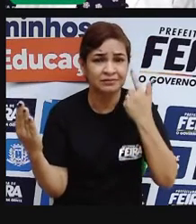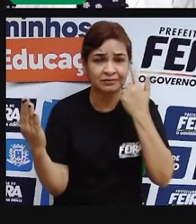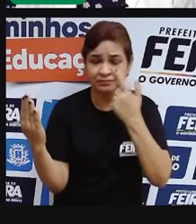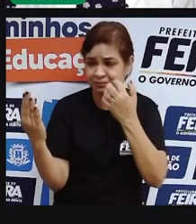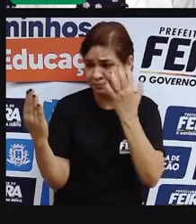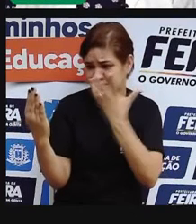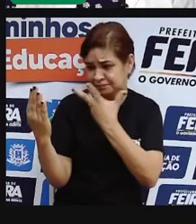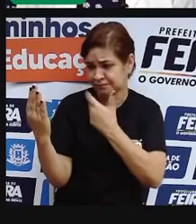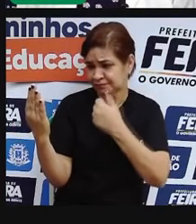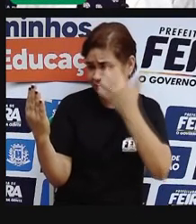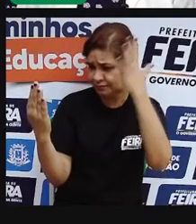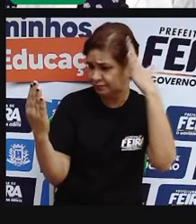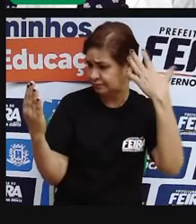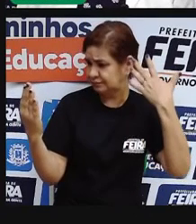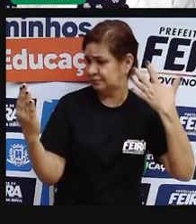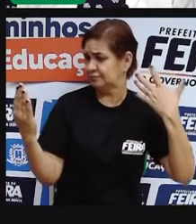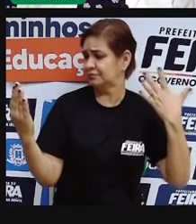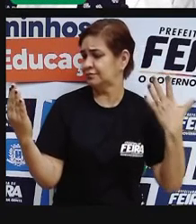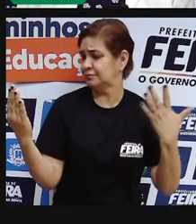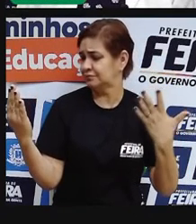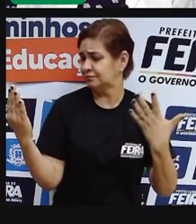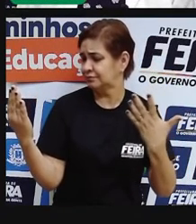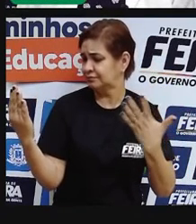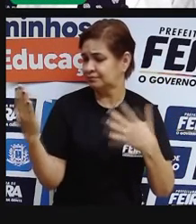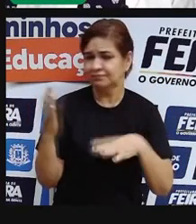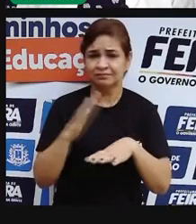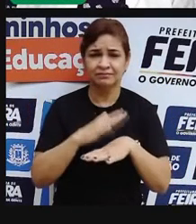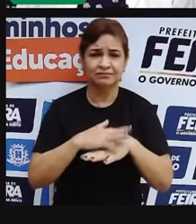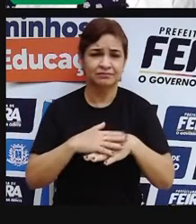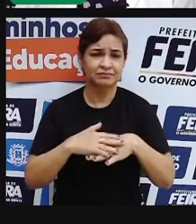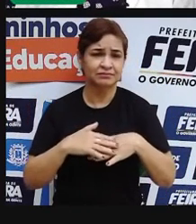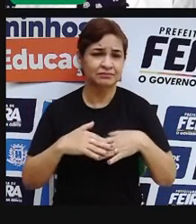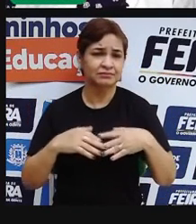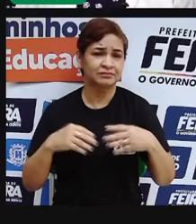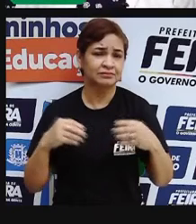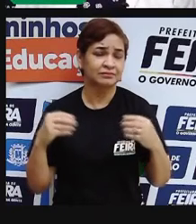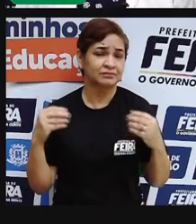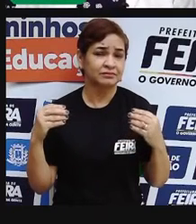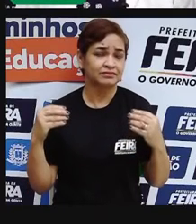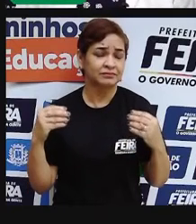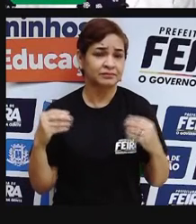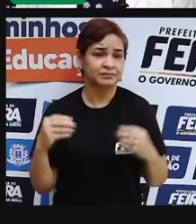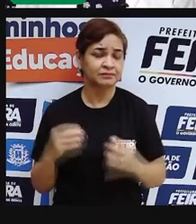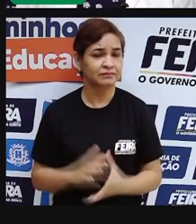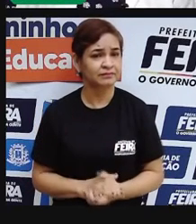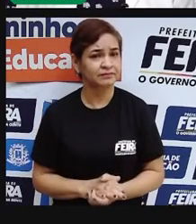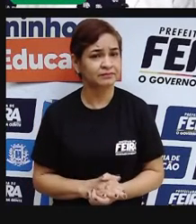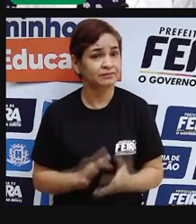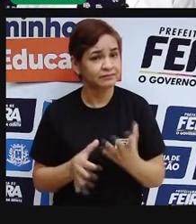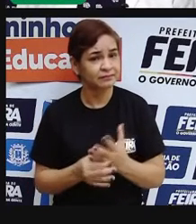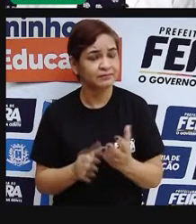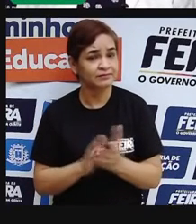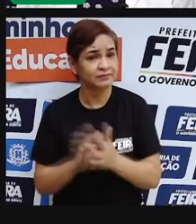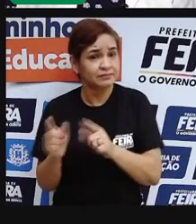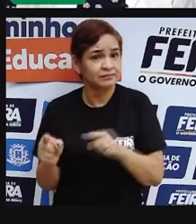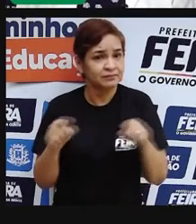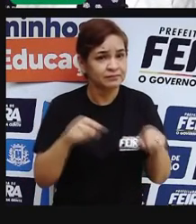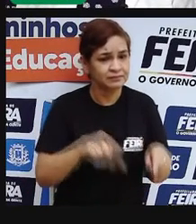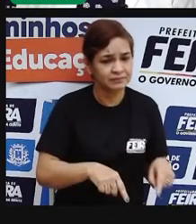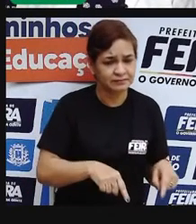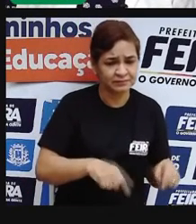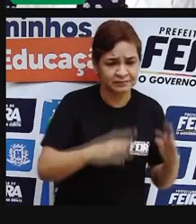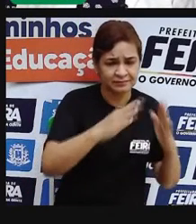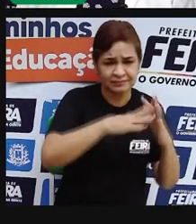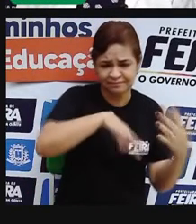e cabeleira solta e pele macia Quando o homem voltou no fim do dia achou a